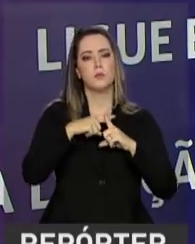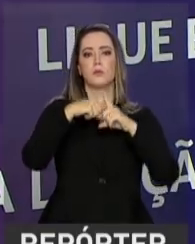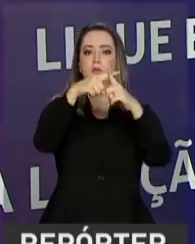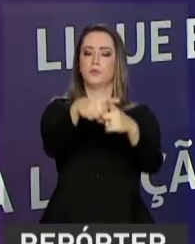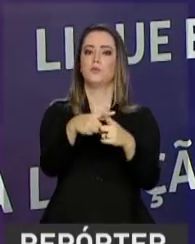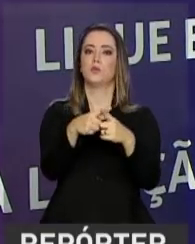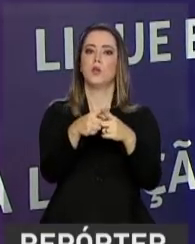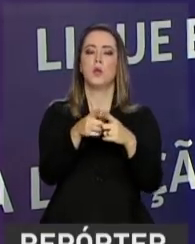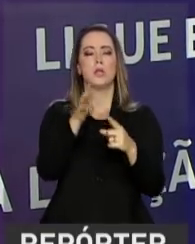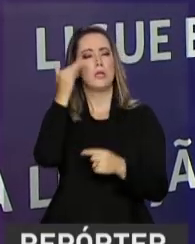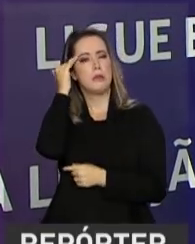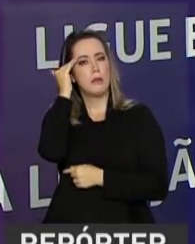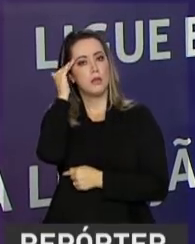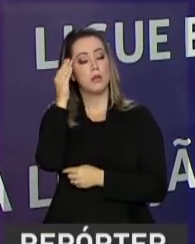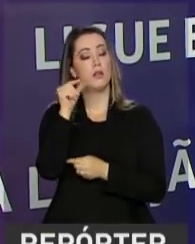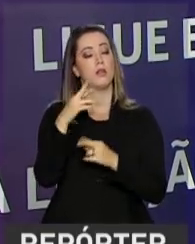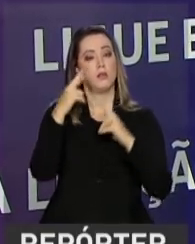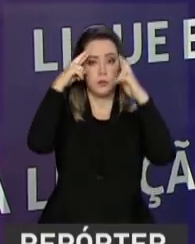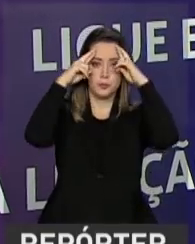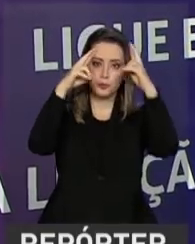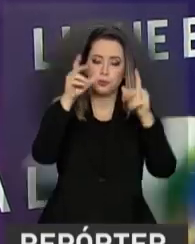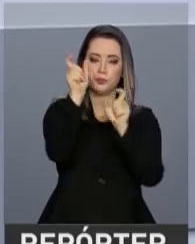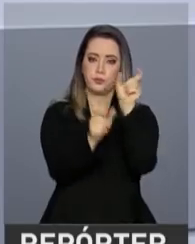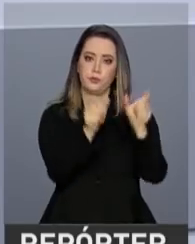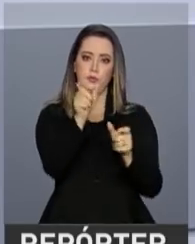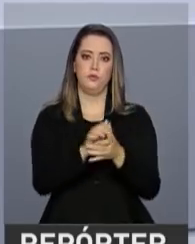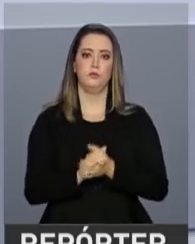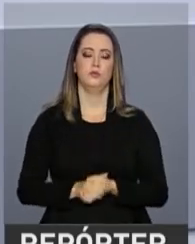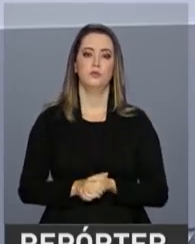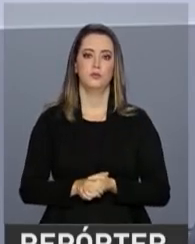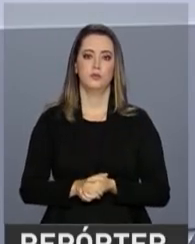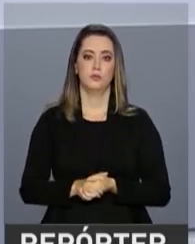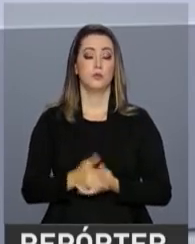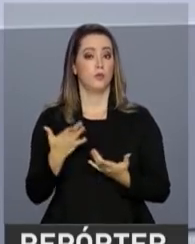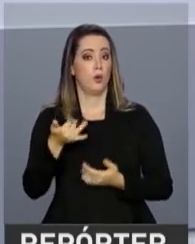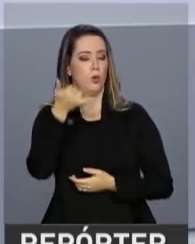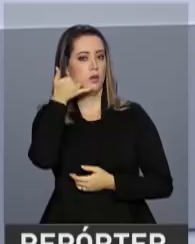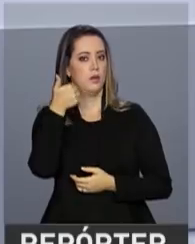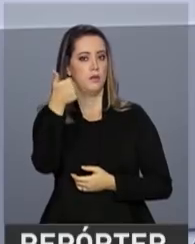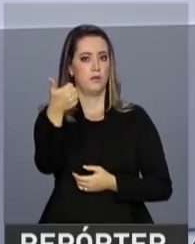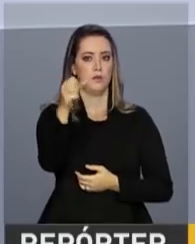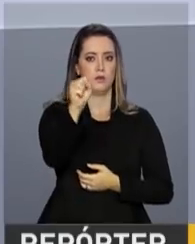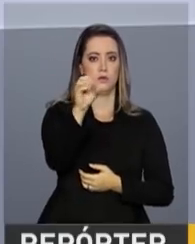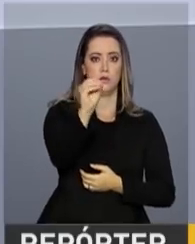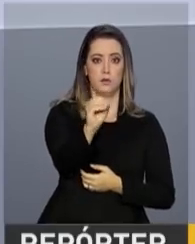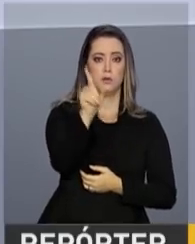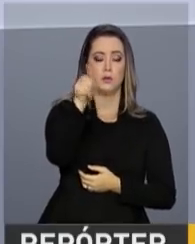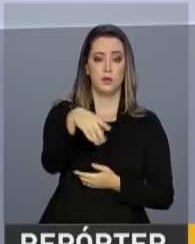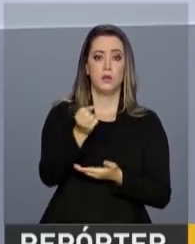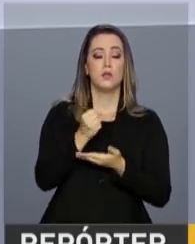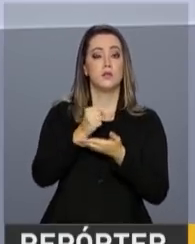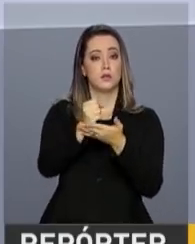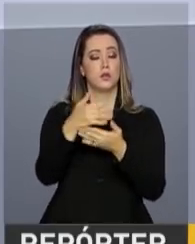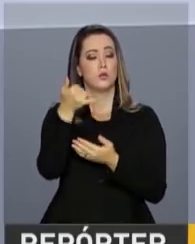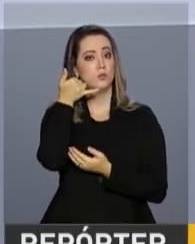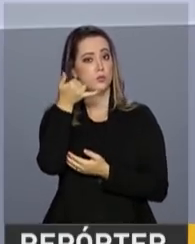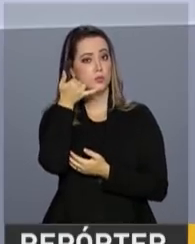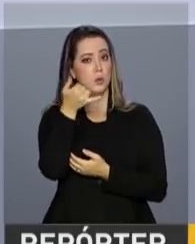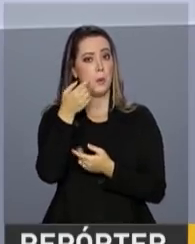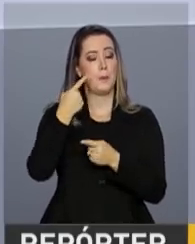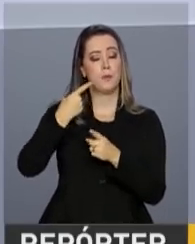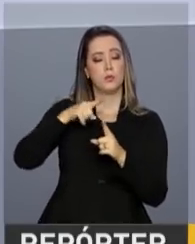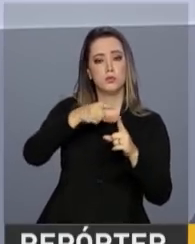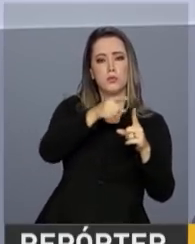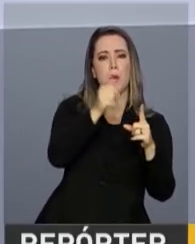de consciência e respeito com o próximo o disque 180 vai estar disponível para denúncias sobre assédio contra